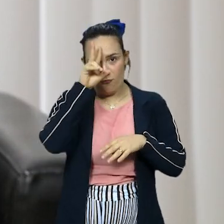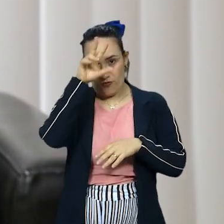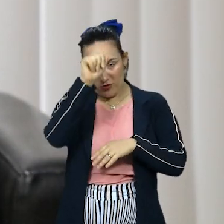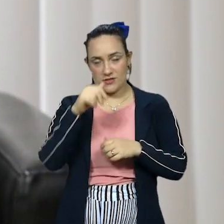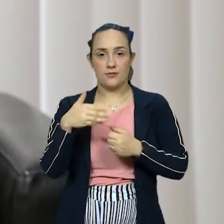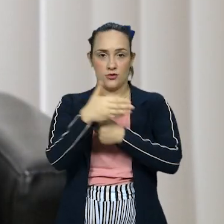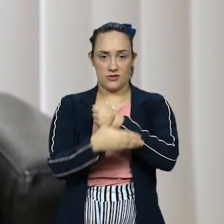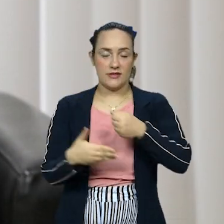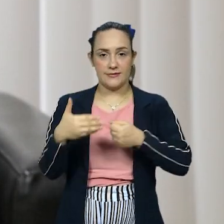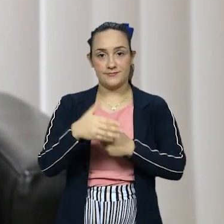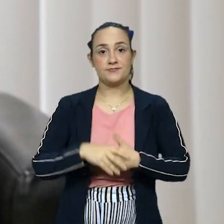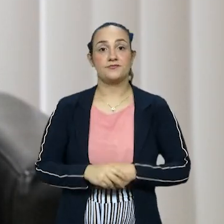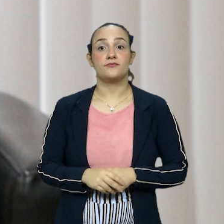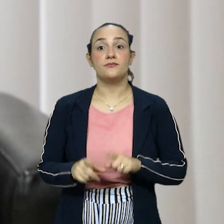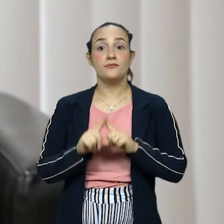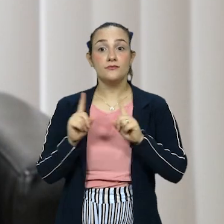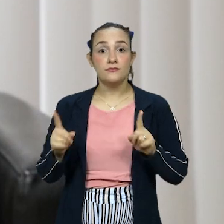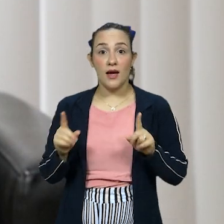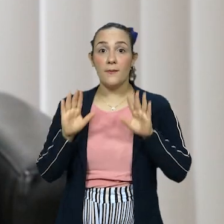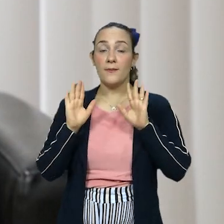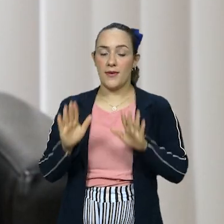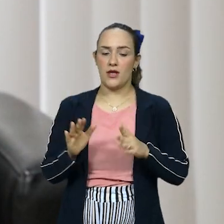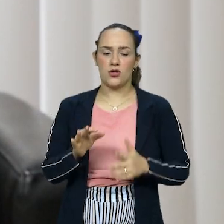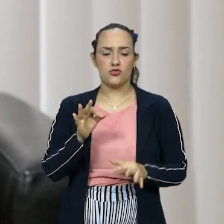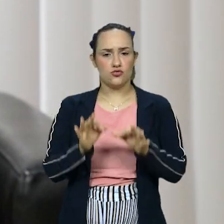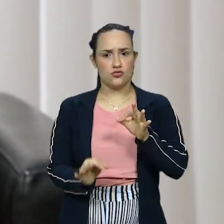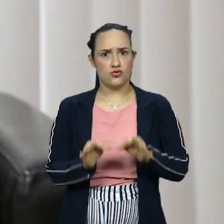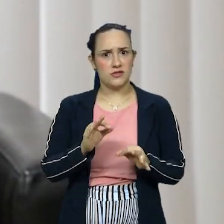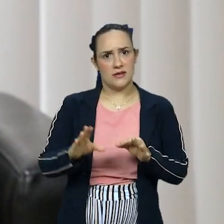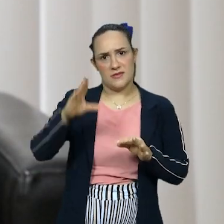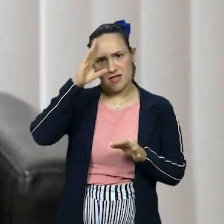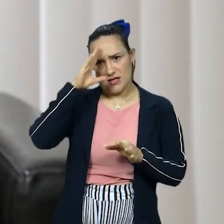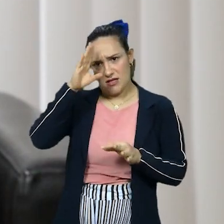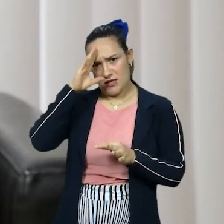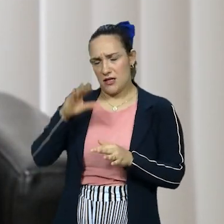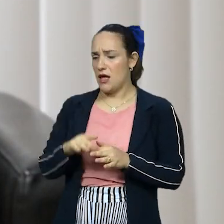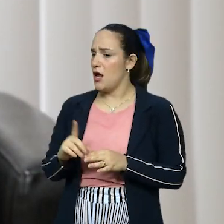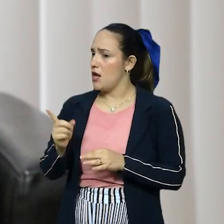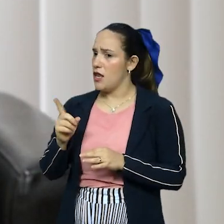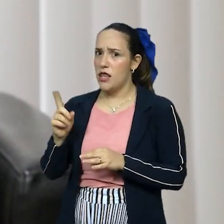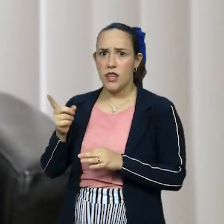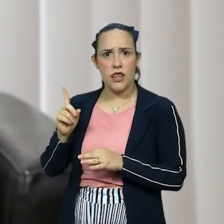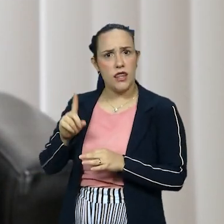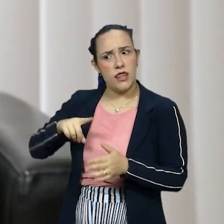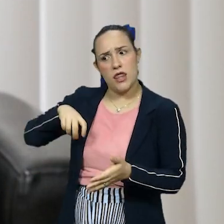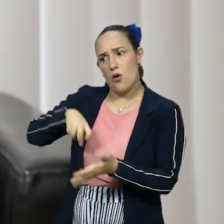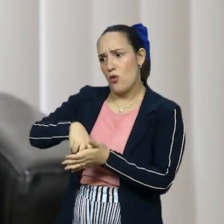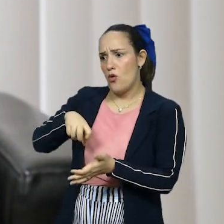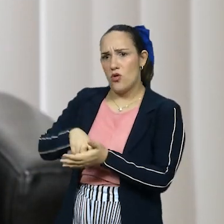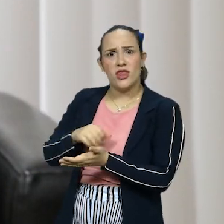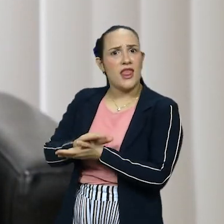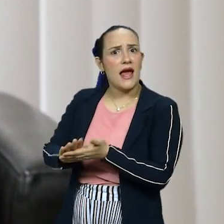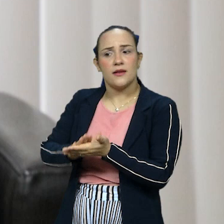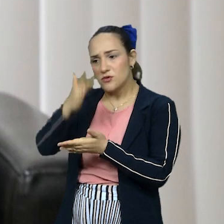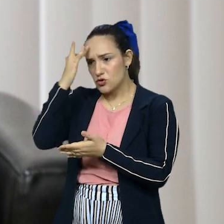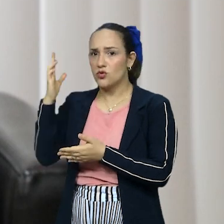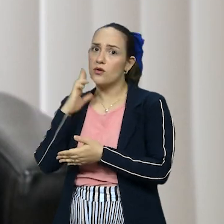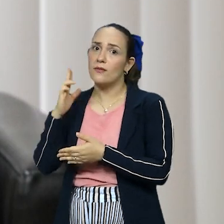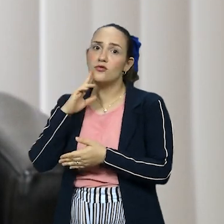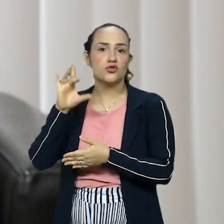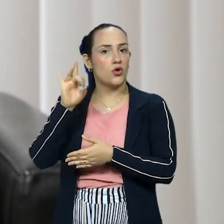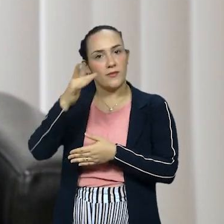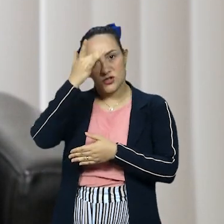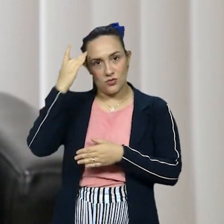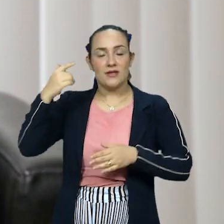da Justiça Militar da União, não julga civis em nenhuma hipótese, mas apenas os militares dos estados, melhor dizendo,